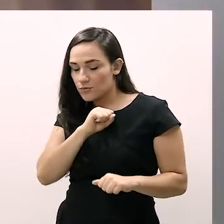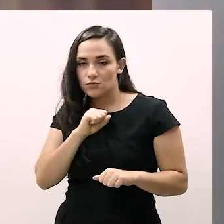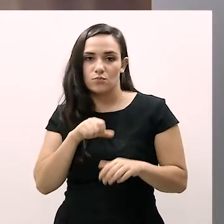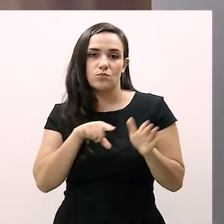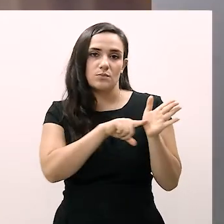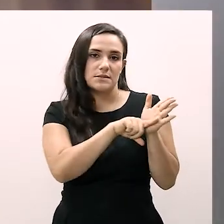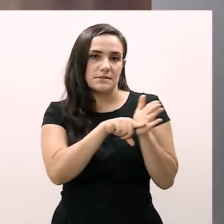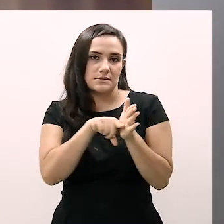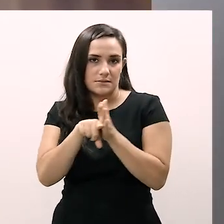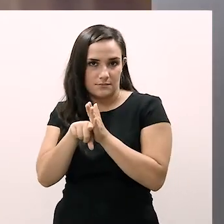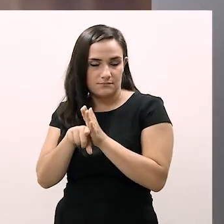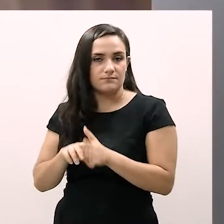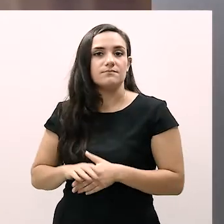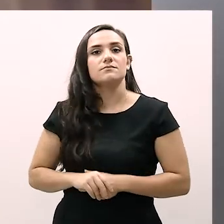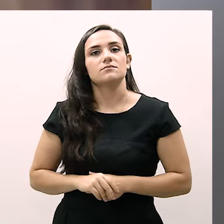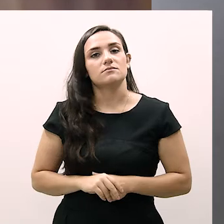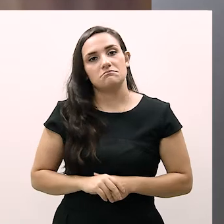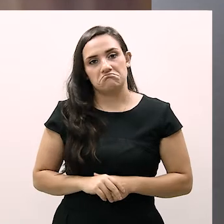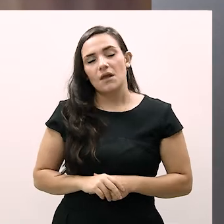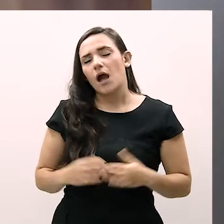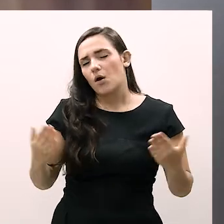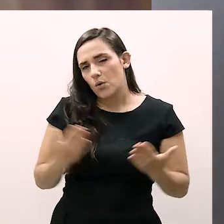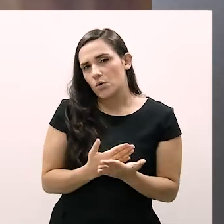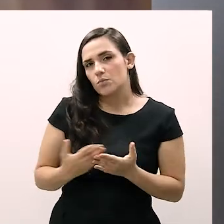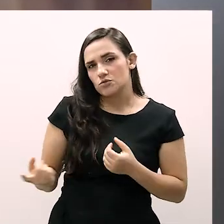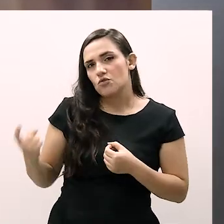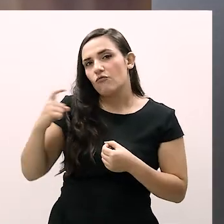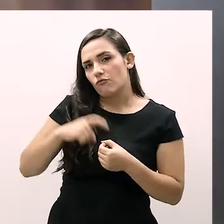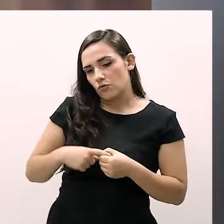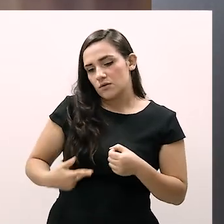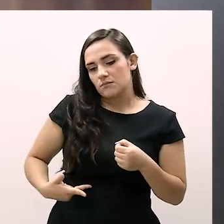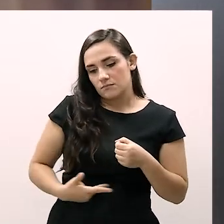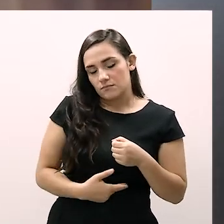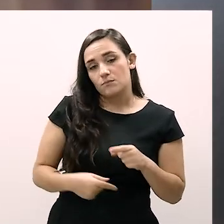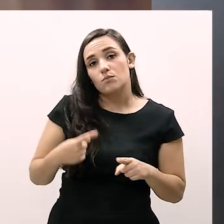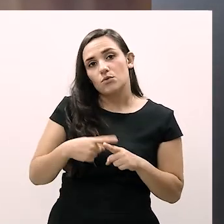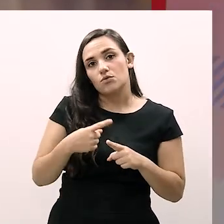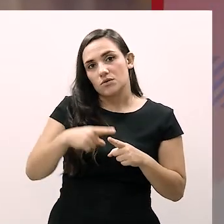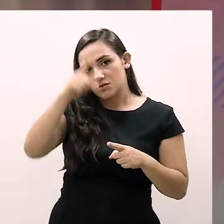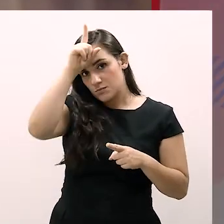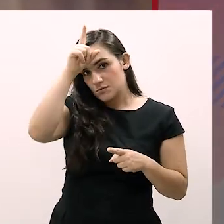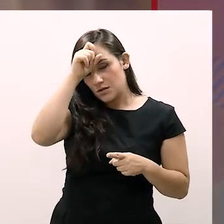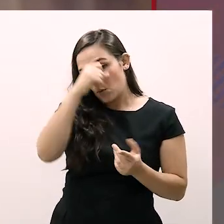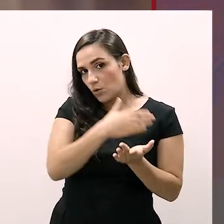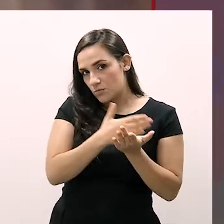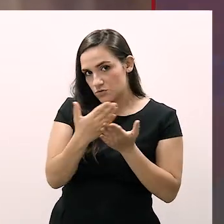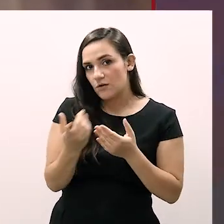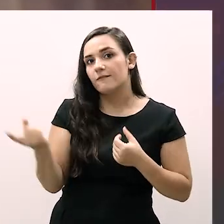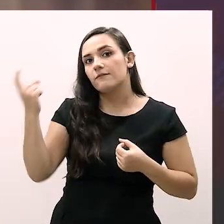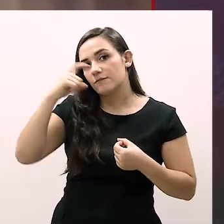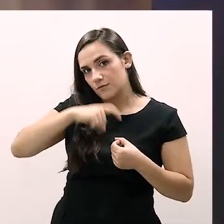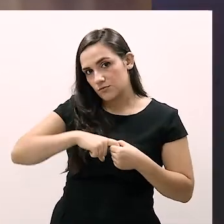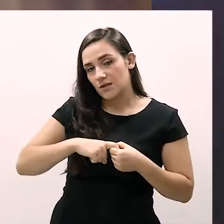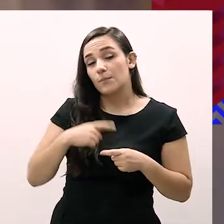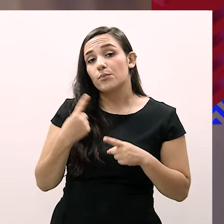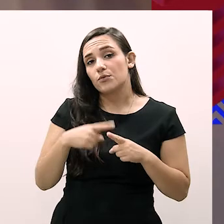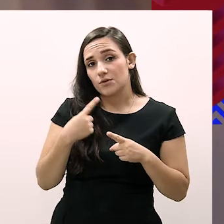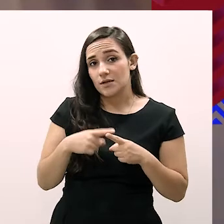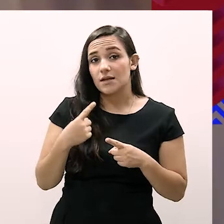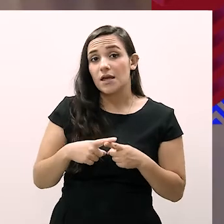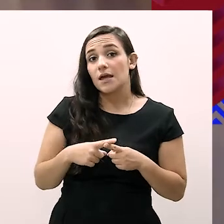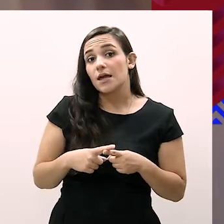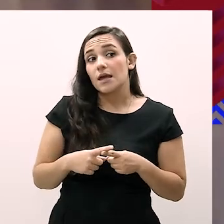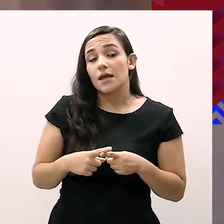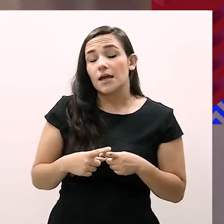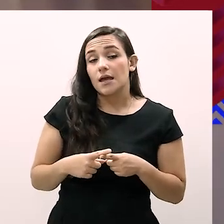os números mostram que existe uma retomada dos procedimentos cirúrgicos, às custas de que os hospitais estão